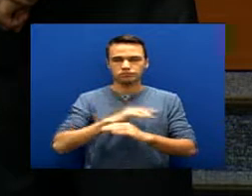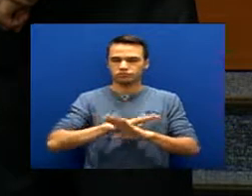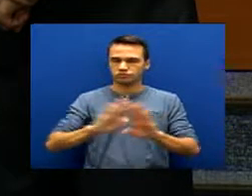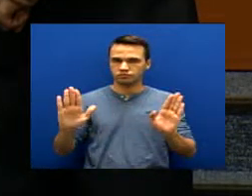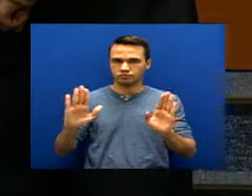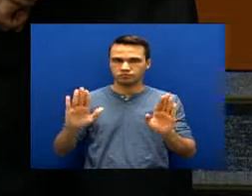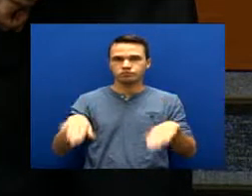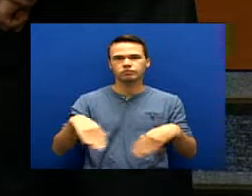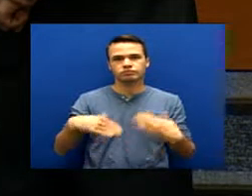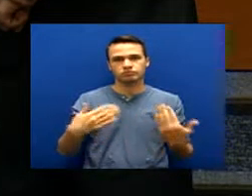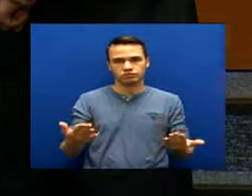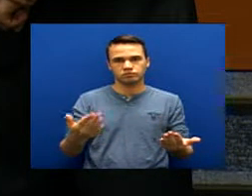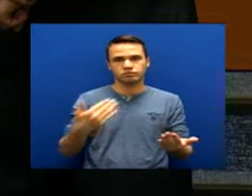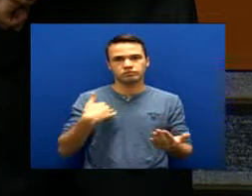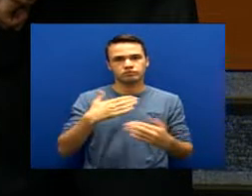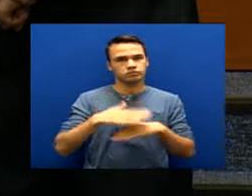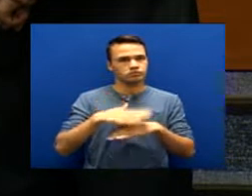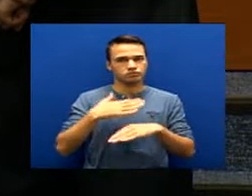Opa!